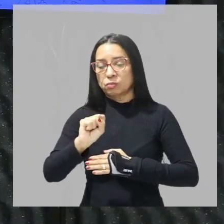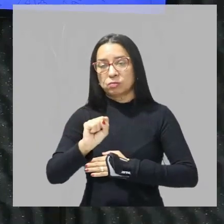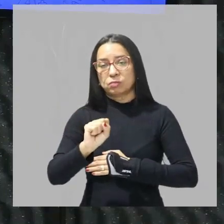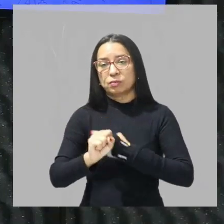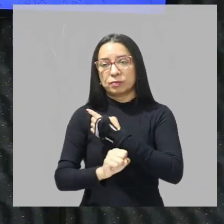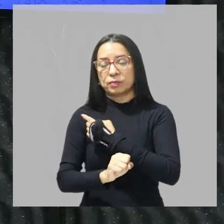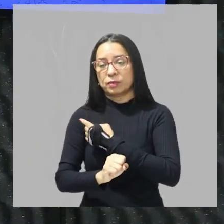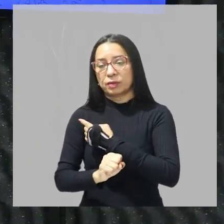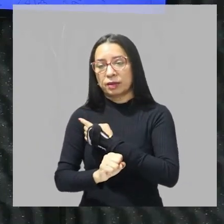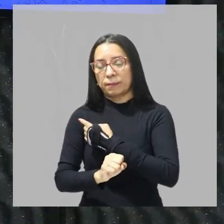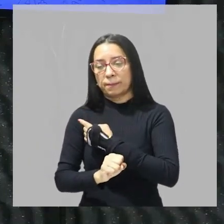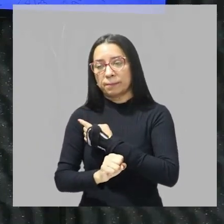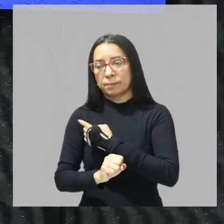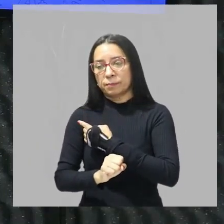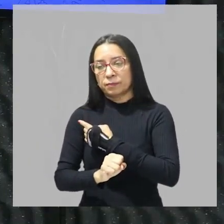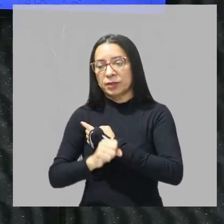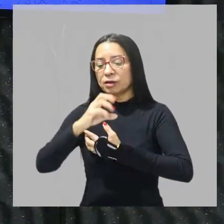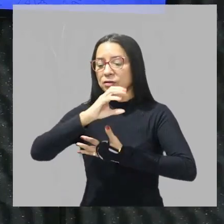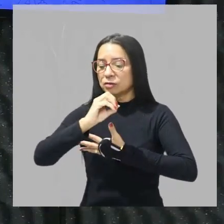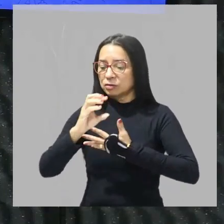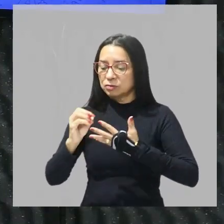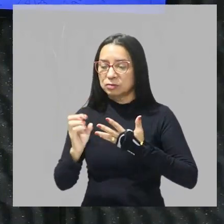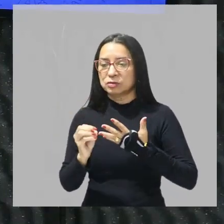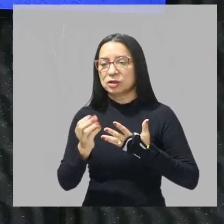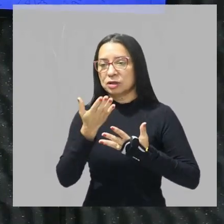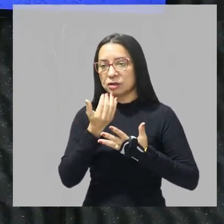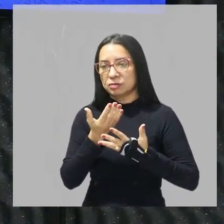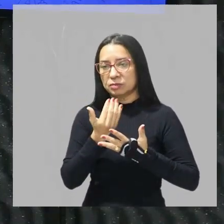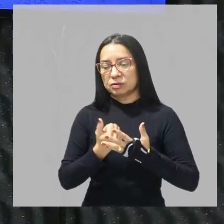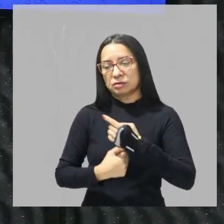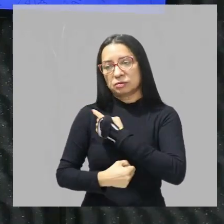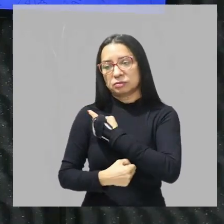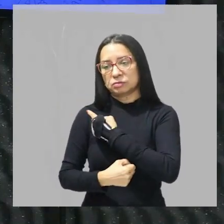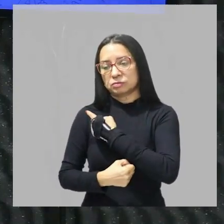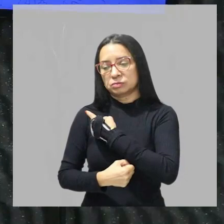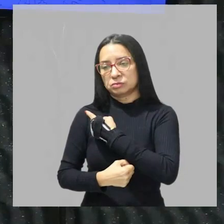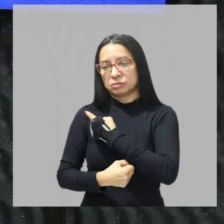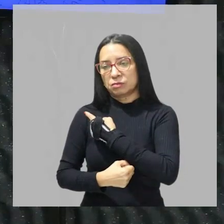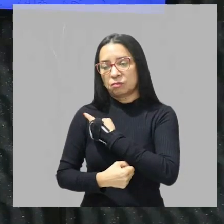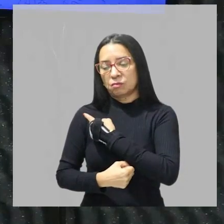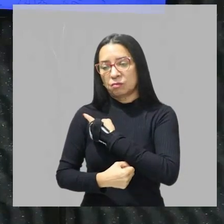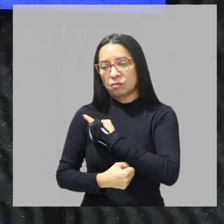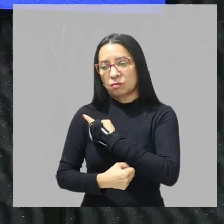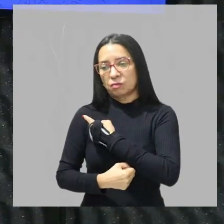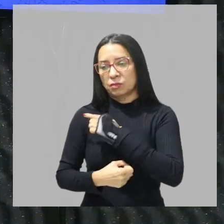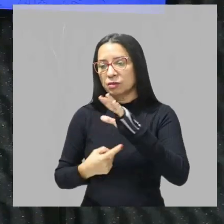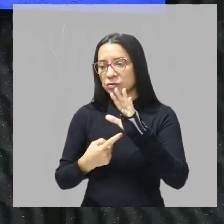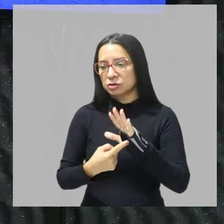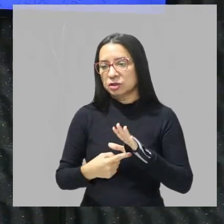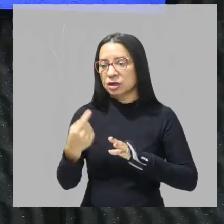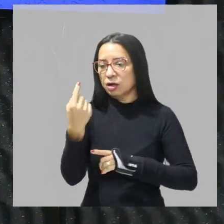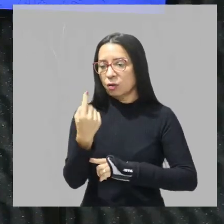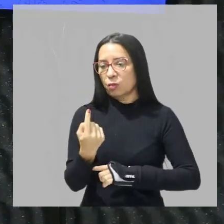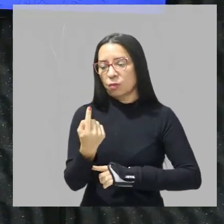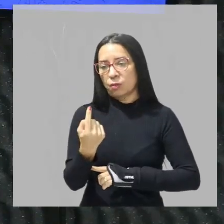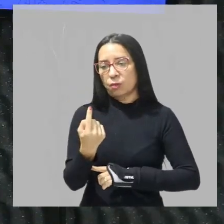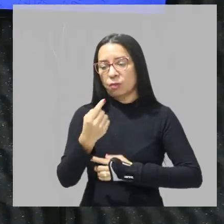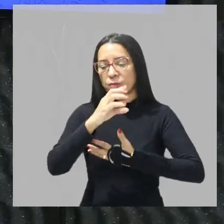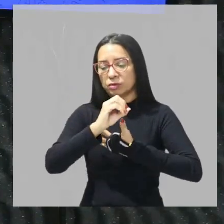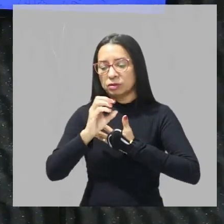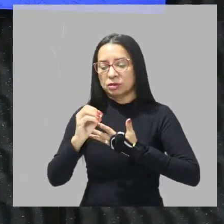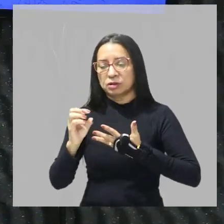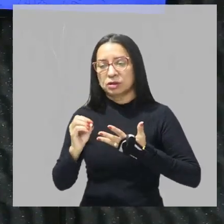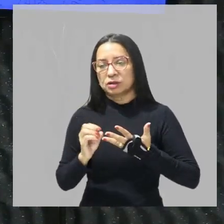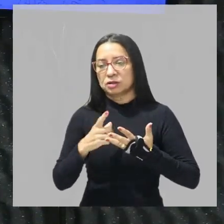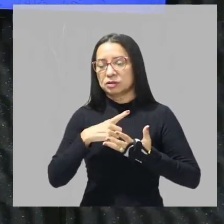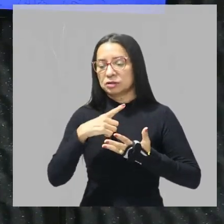e vou utilizar, desculpa, nossa teia alimentar, tá? A gente vai pegar essa teia alimentar e vai destacar uma dessas cadeias